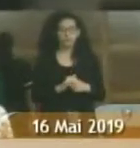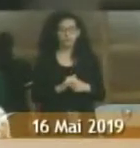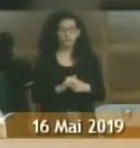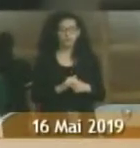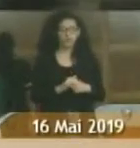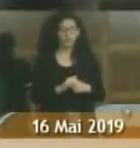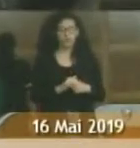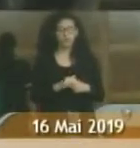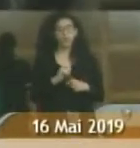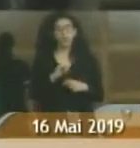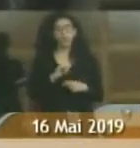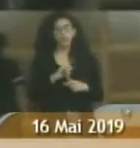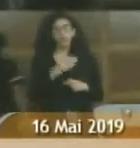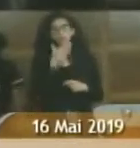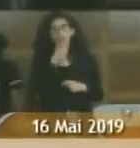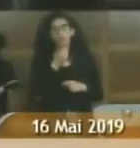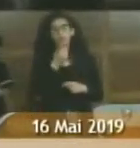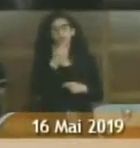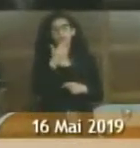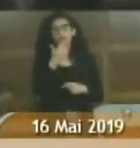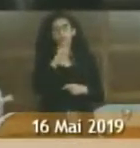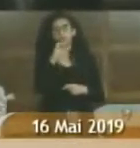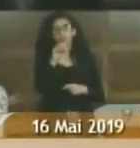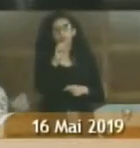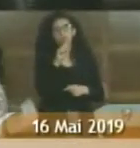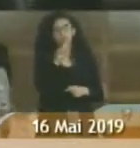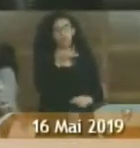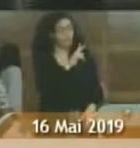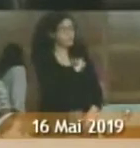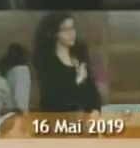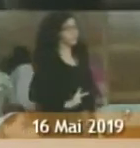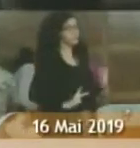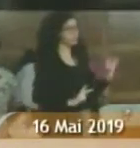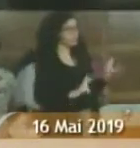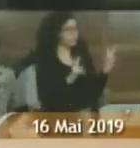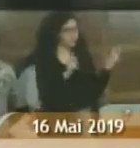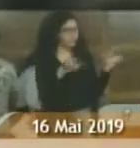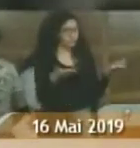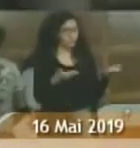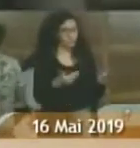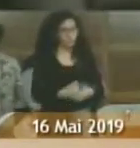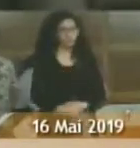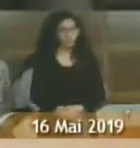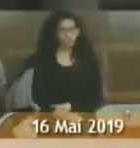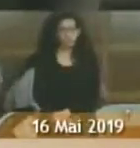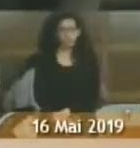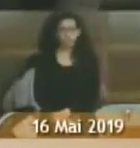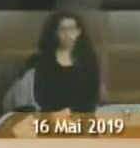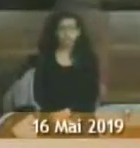requerido por José Luiz dos Santos Borges. Senhor presidente, são essas matérias constantes no expediente.